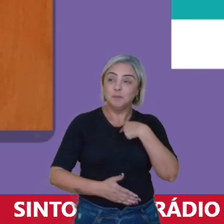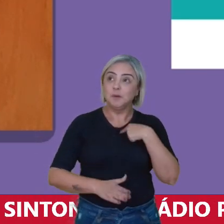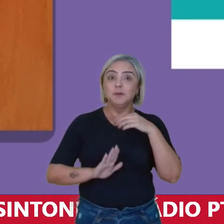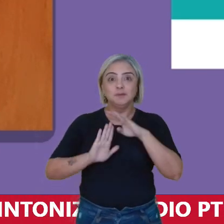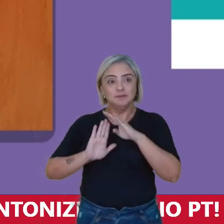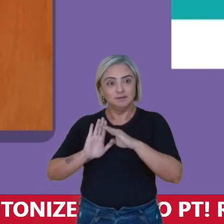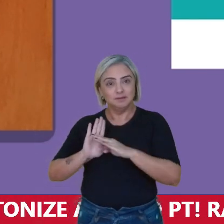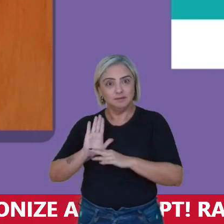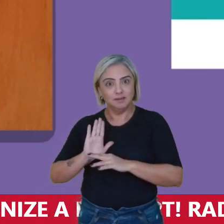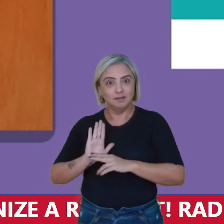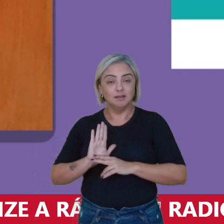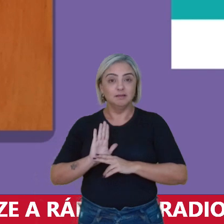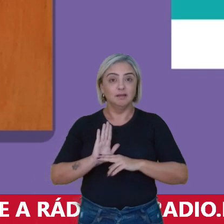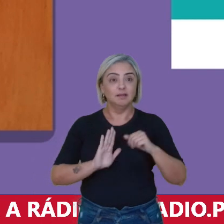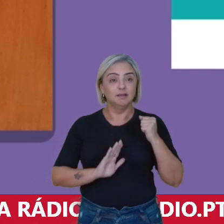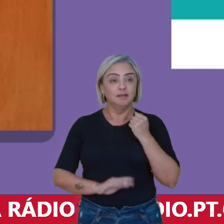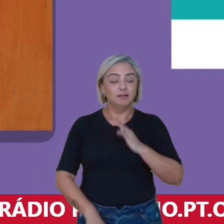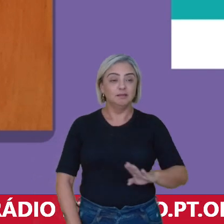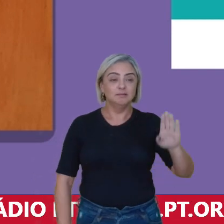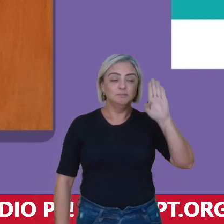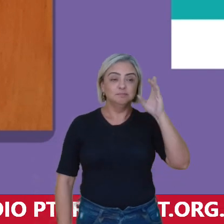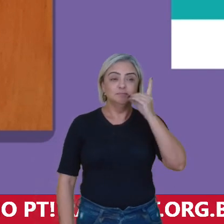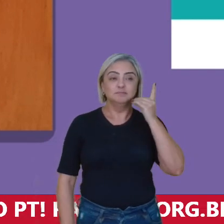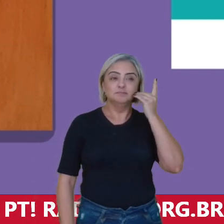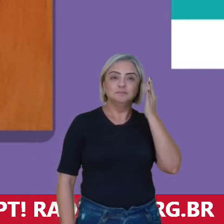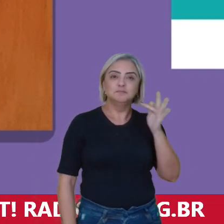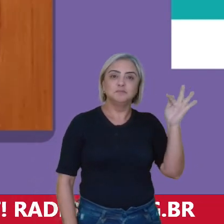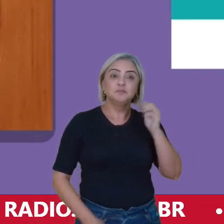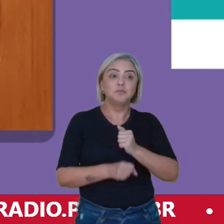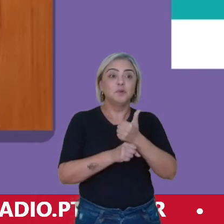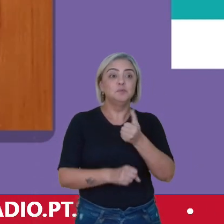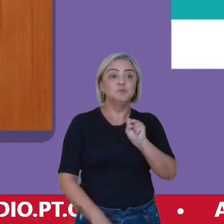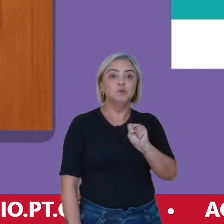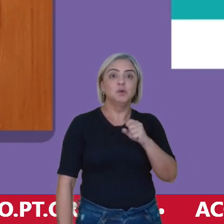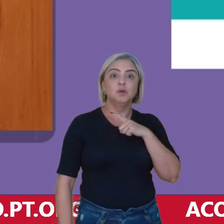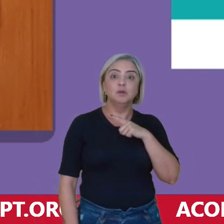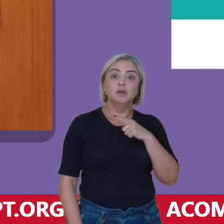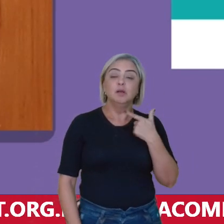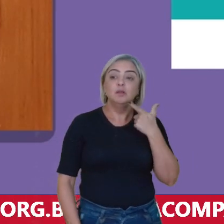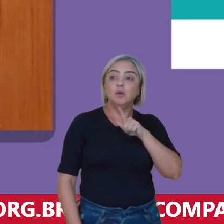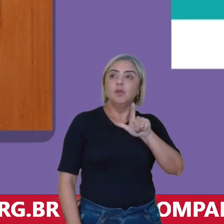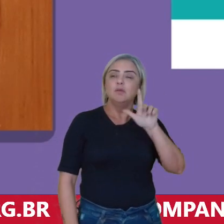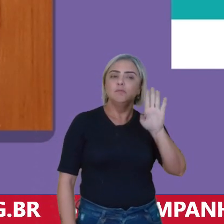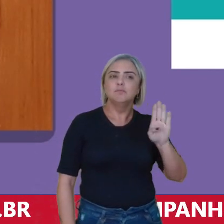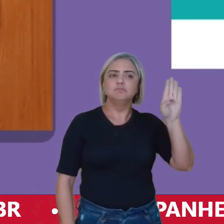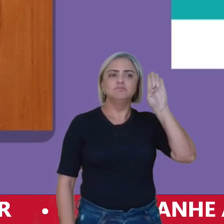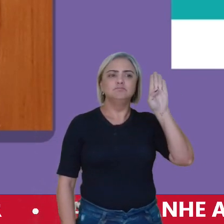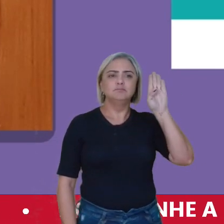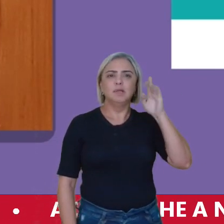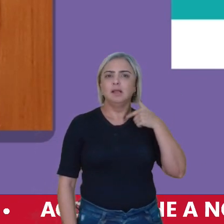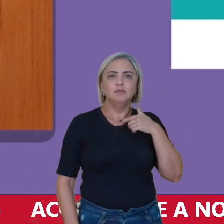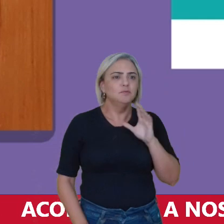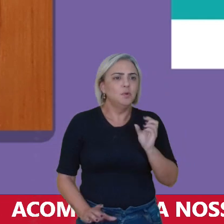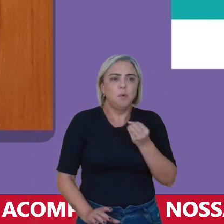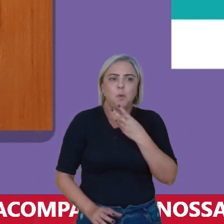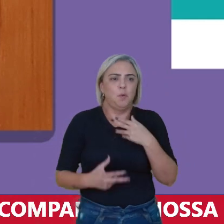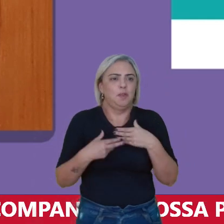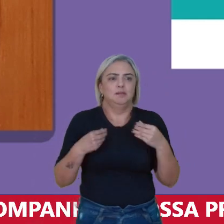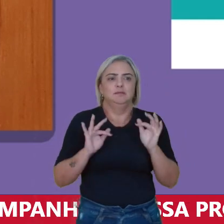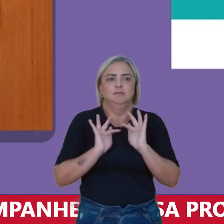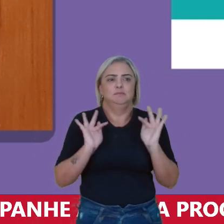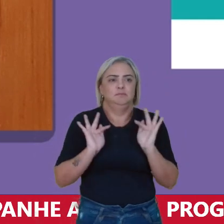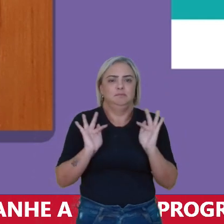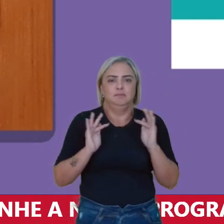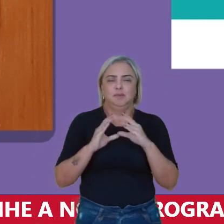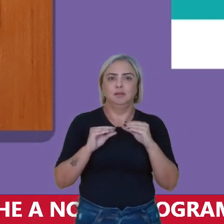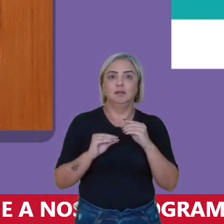fiz parte quando fui candidata a deputada federal em 2018. Quando eu decidi ser candidata, não foi nada confortável, né? Como